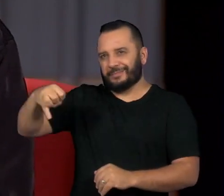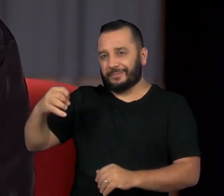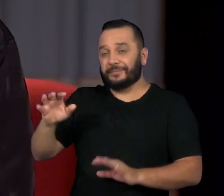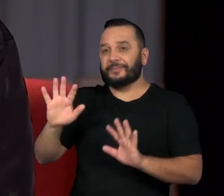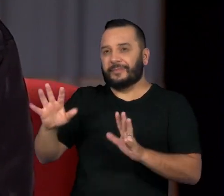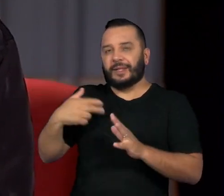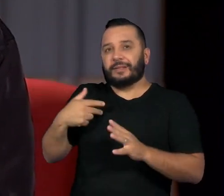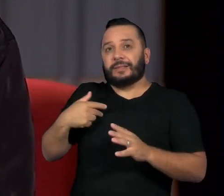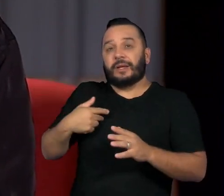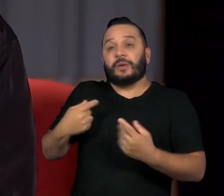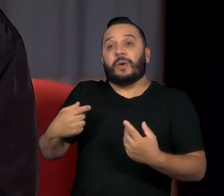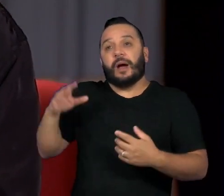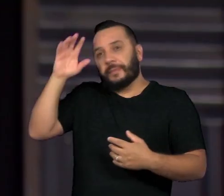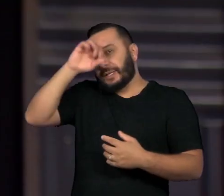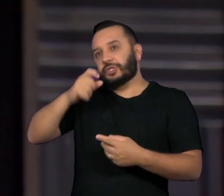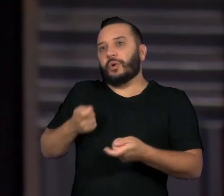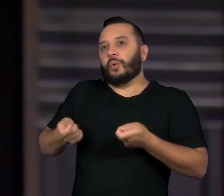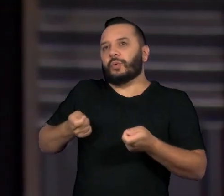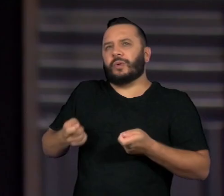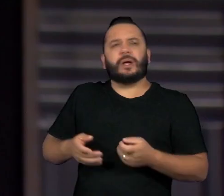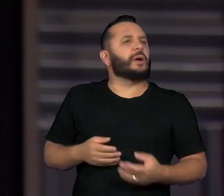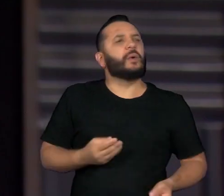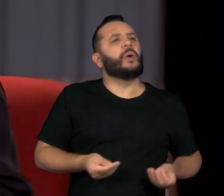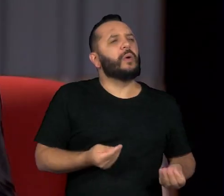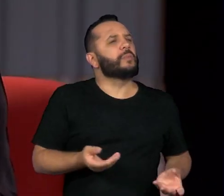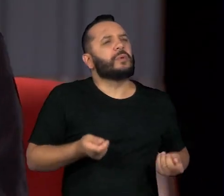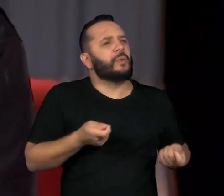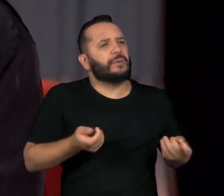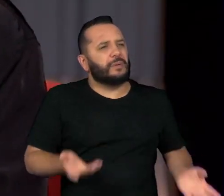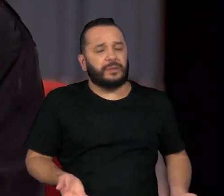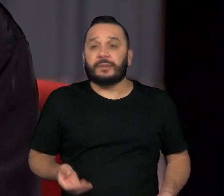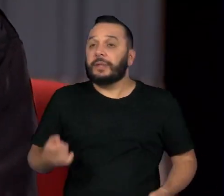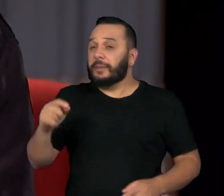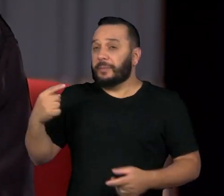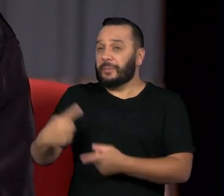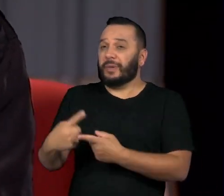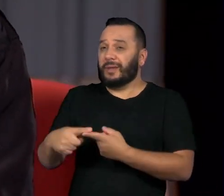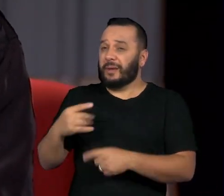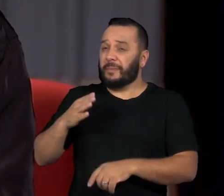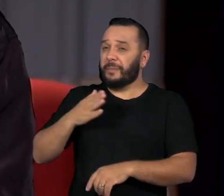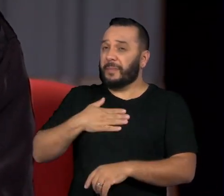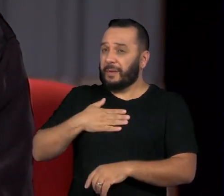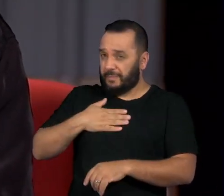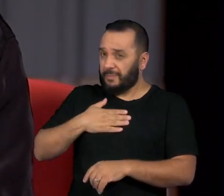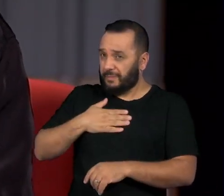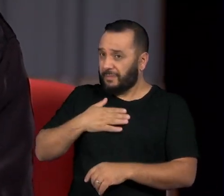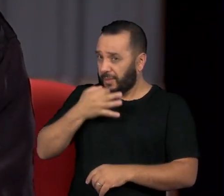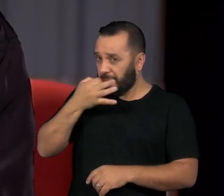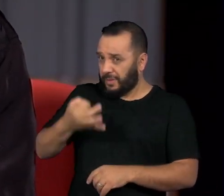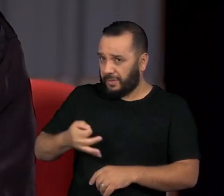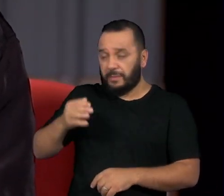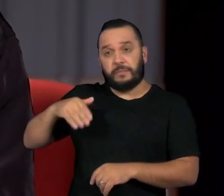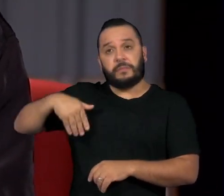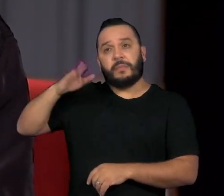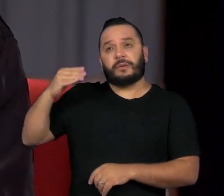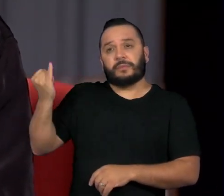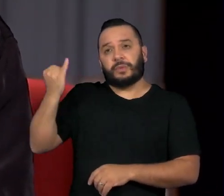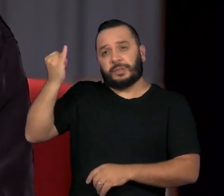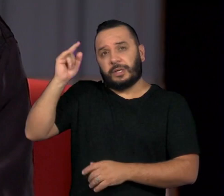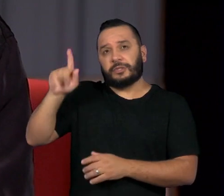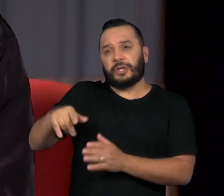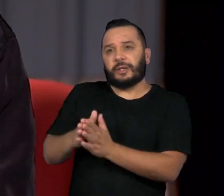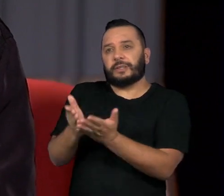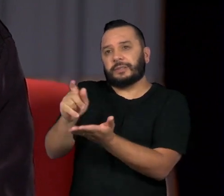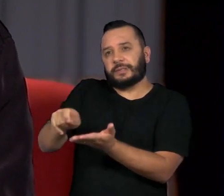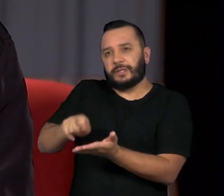controle sobre a situação. Como é que é? Ensina. Porque, para mim, o mais importante é escrever, né? Quando eu escrevi essa